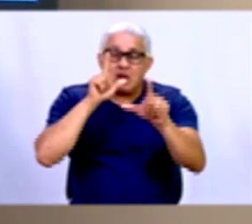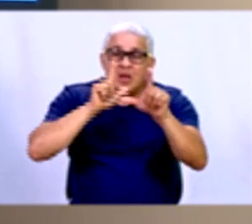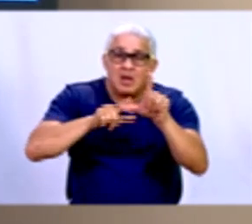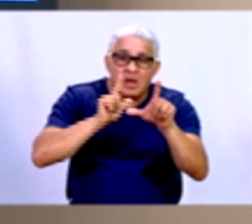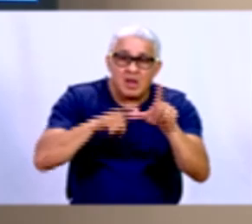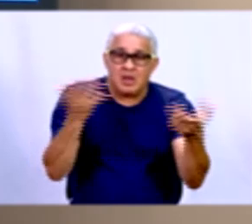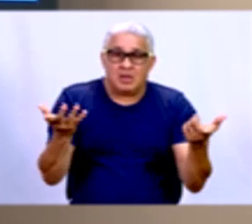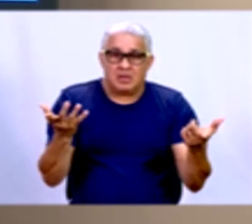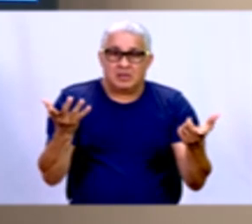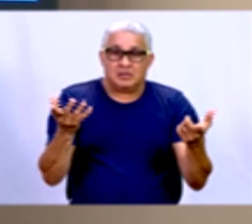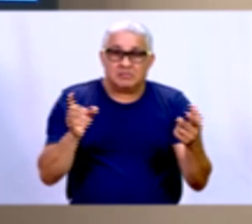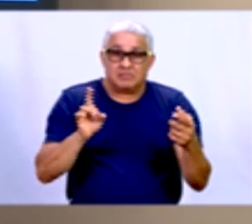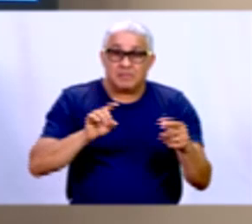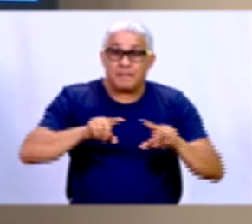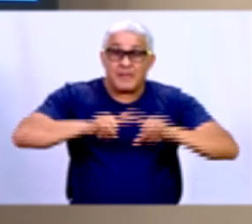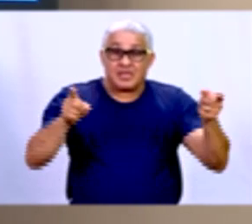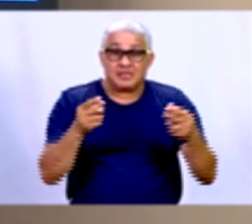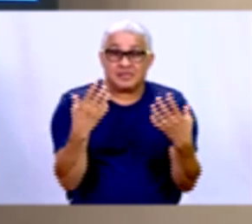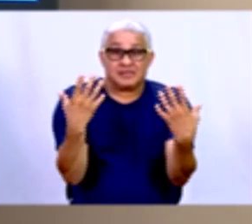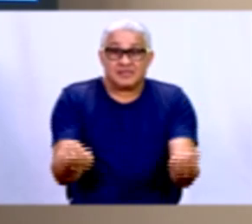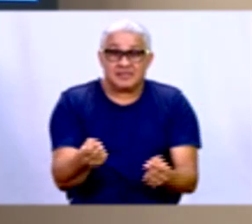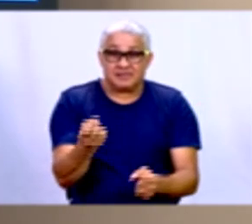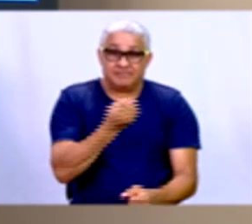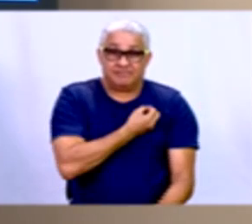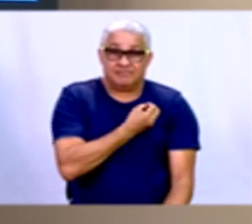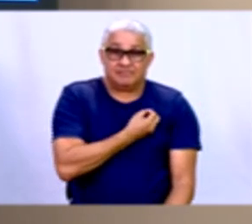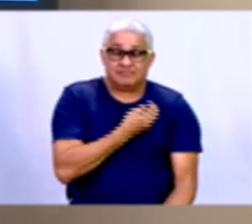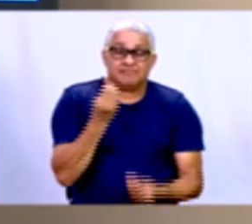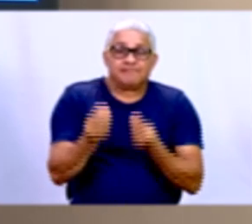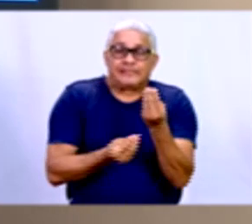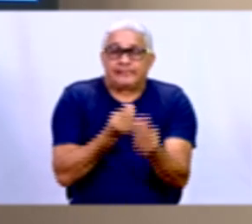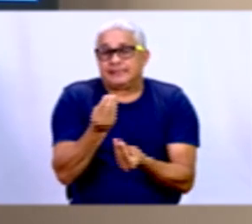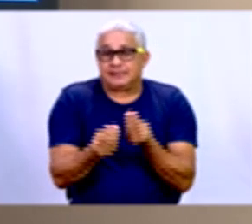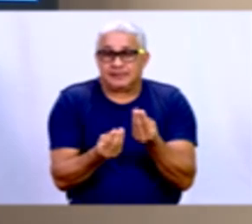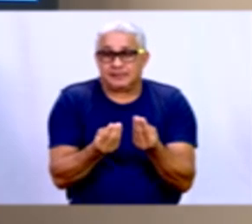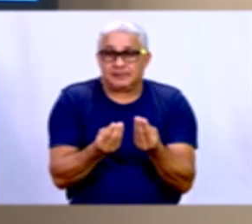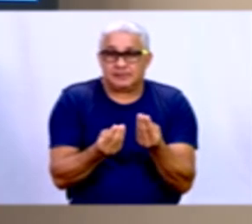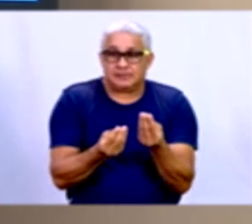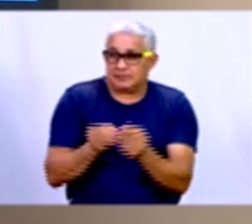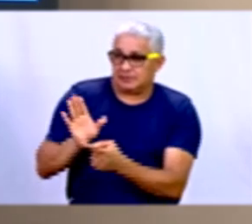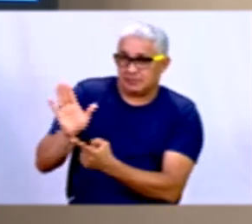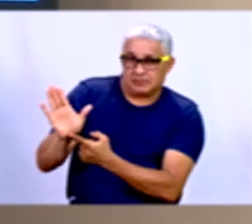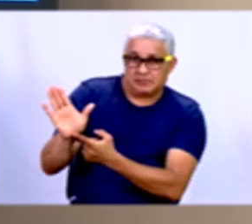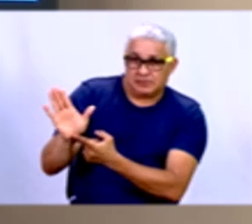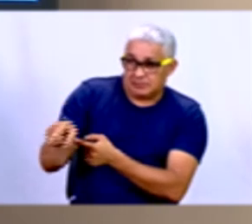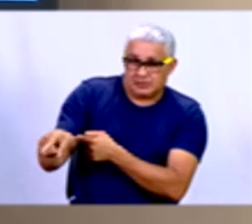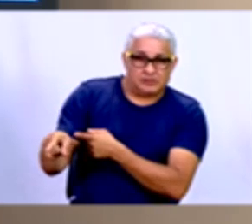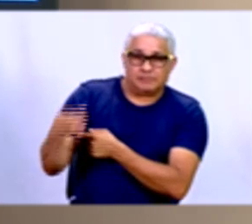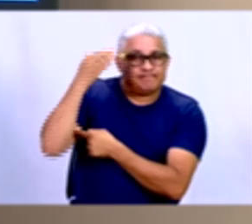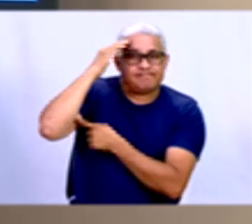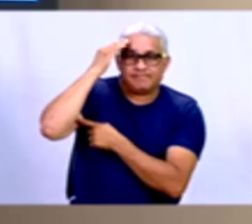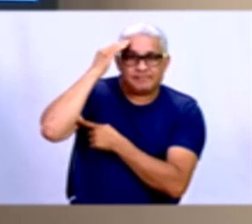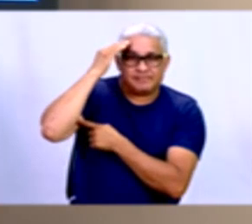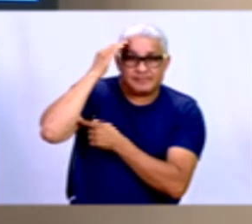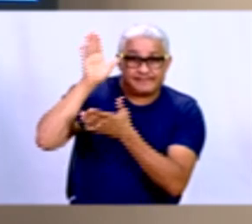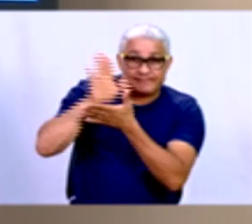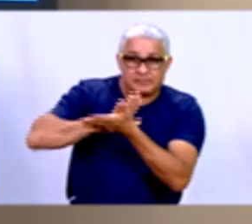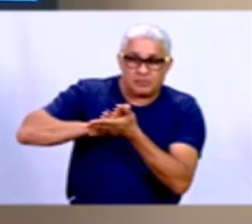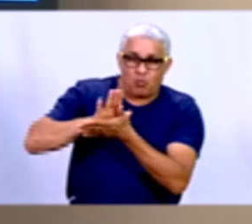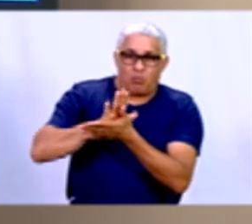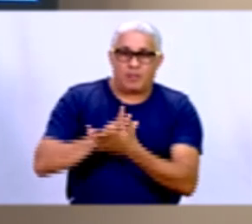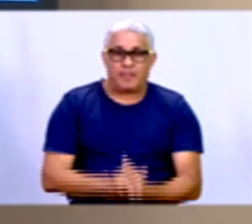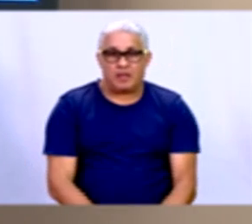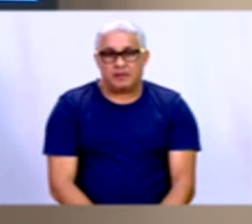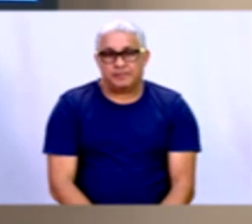número. Dependendo de como essa informação foi mostrada para o usuário, ele não vai entender, né?